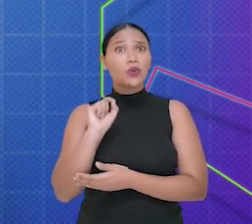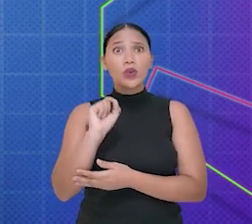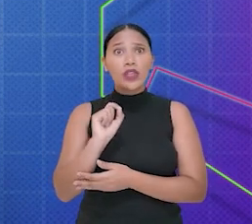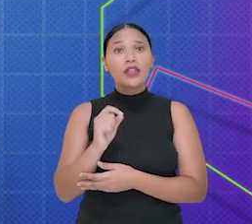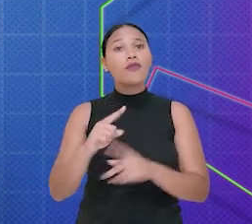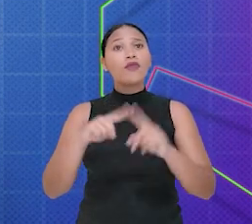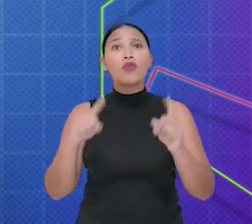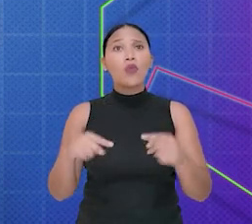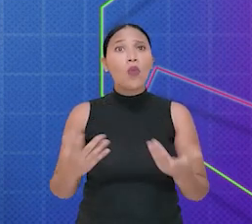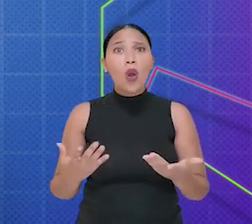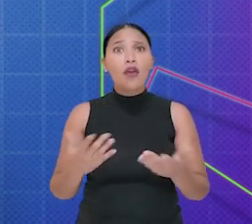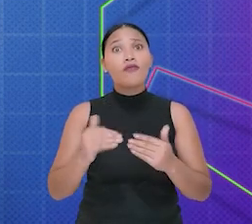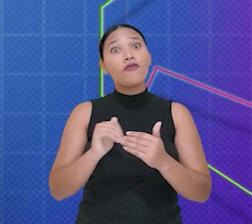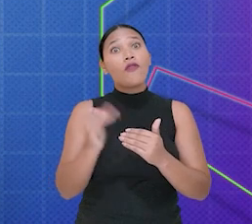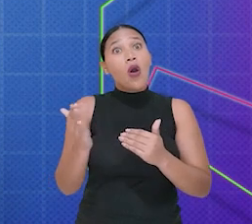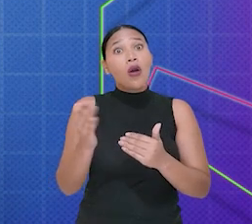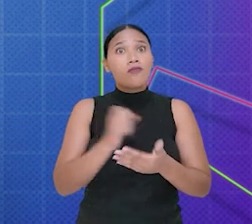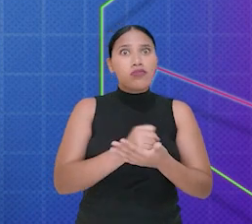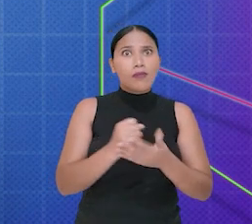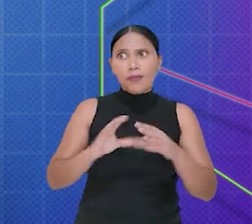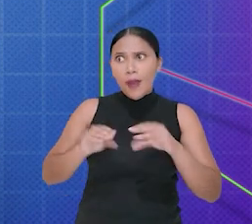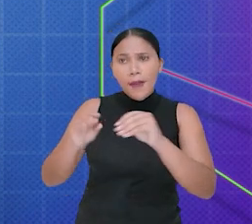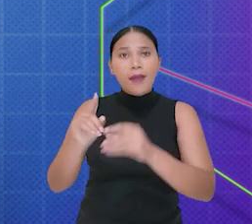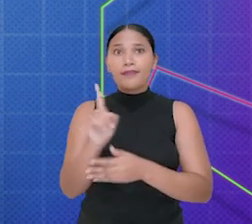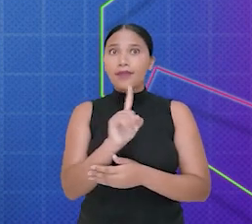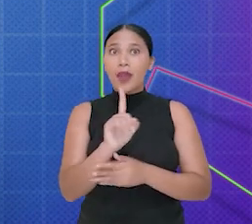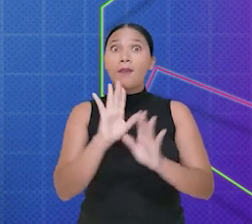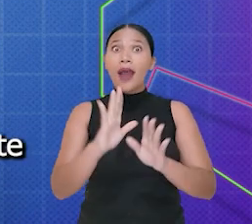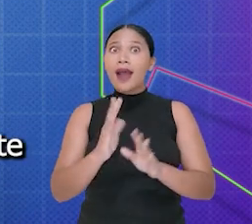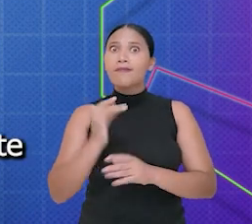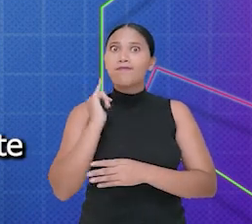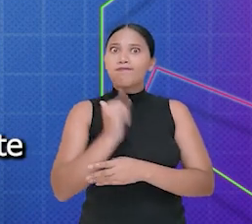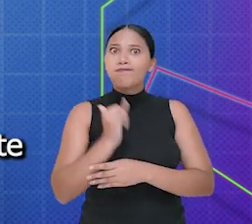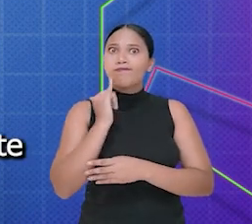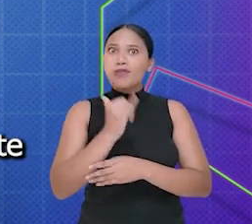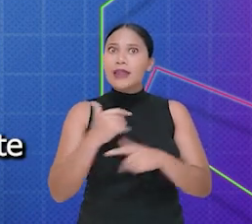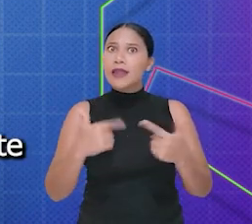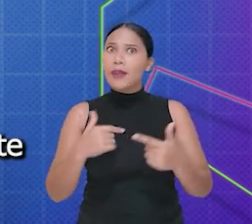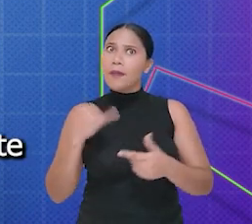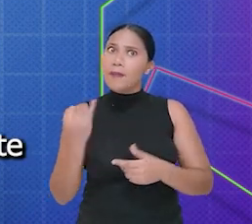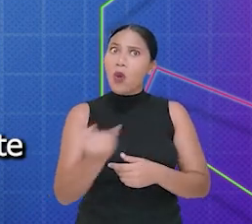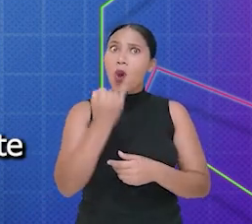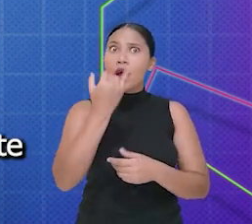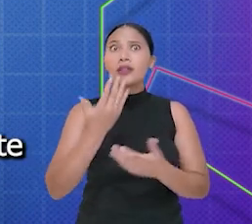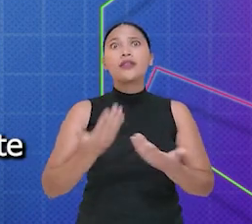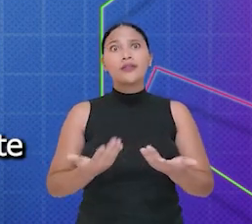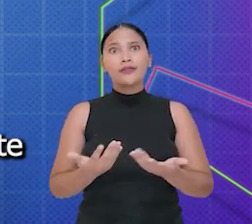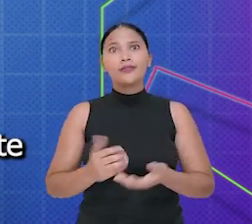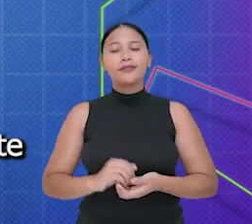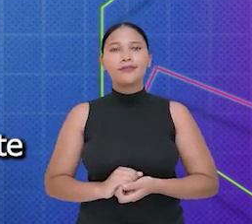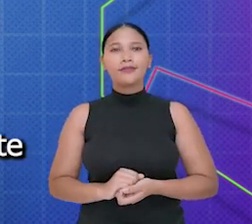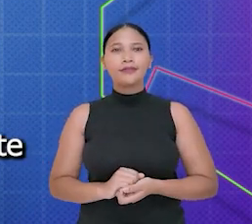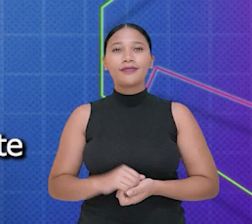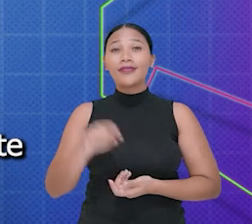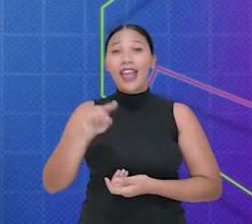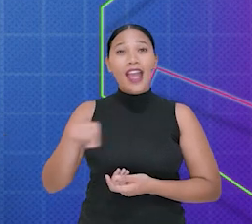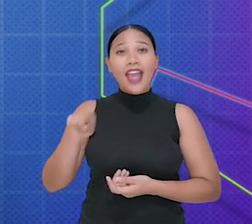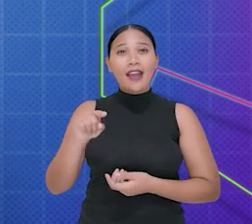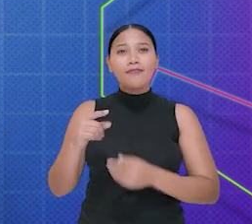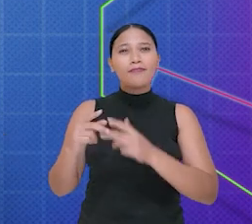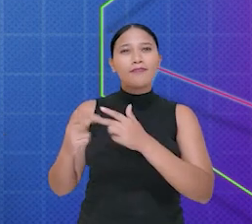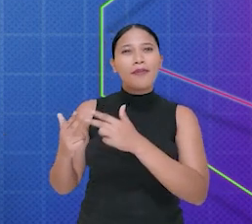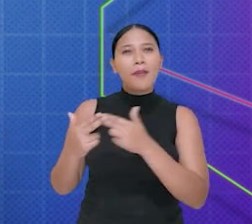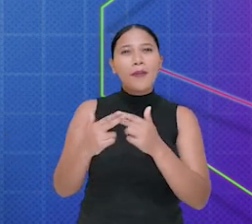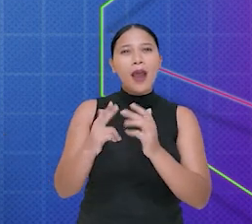cenas que estão fora da jogabilidade, aquelas que você não joga, mas que desempenham um trabalho importante na narrativa de um jogo.